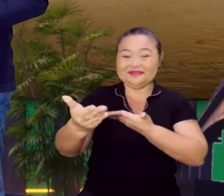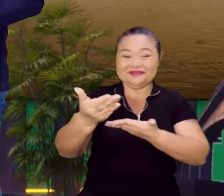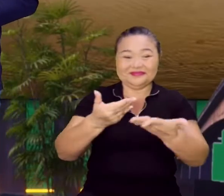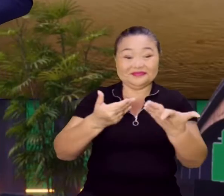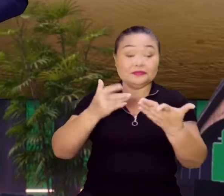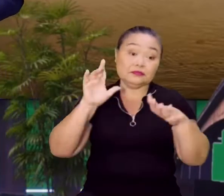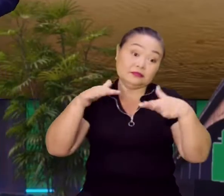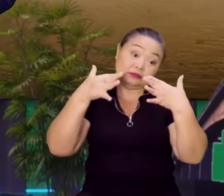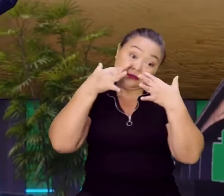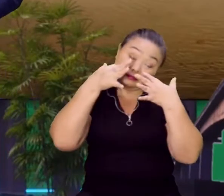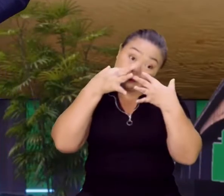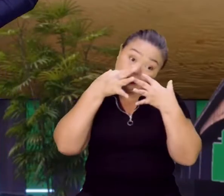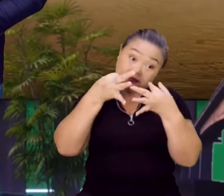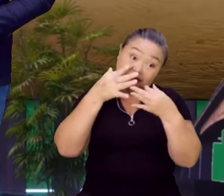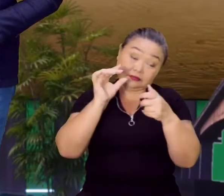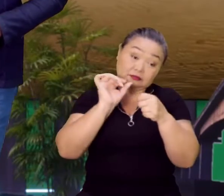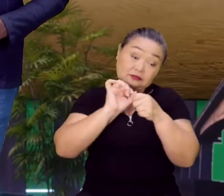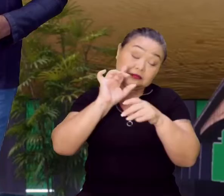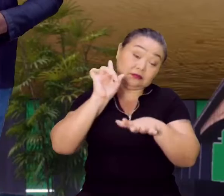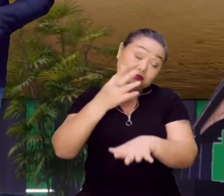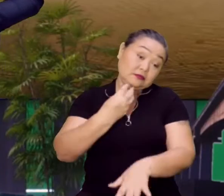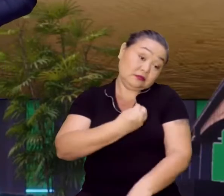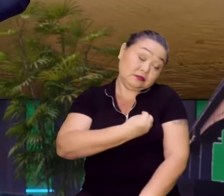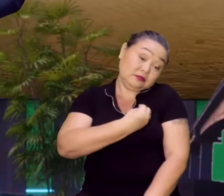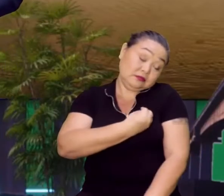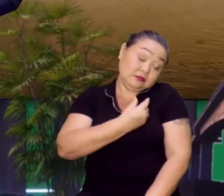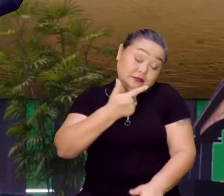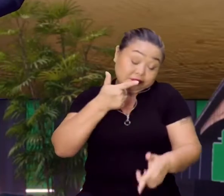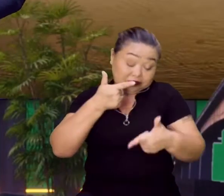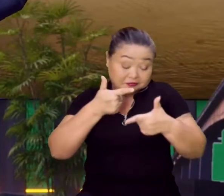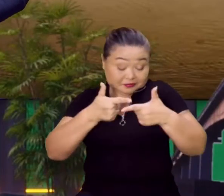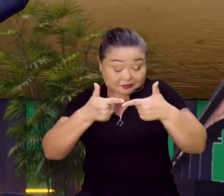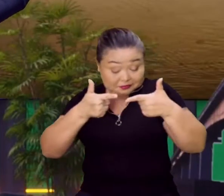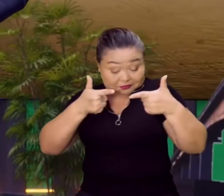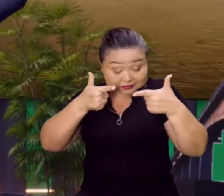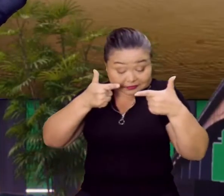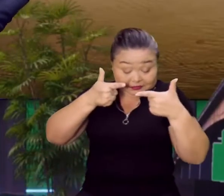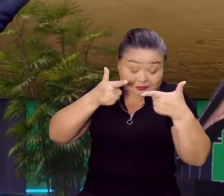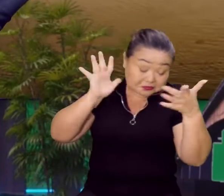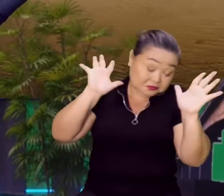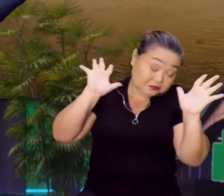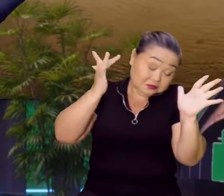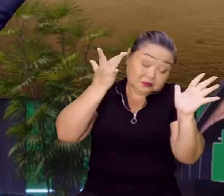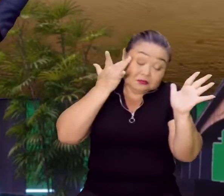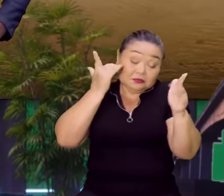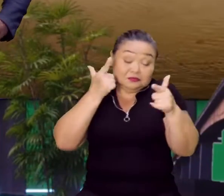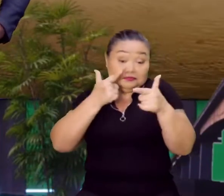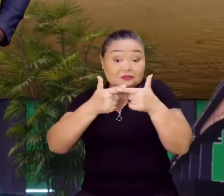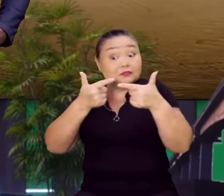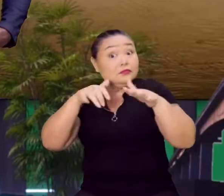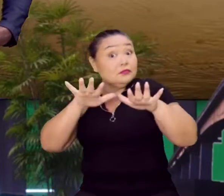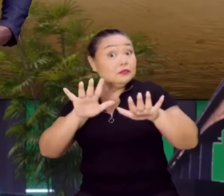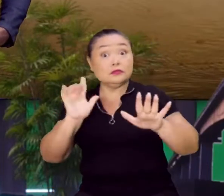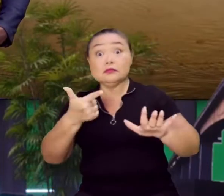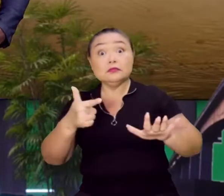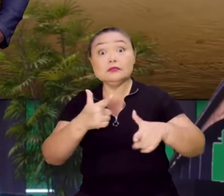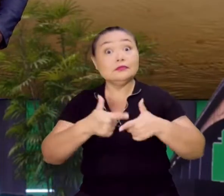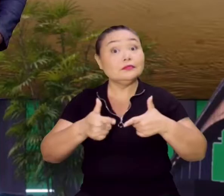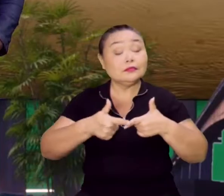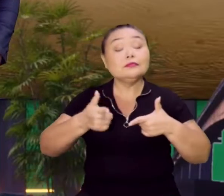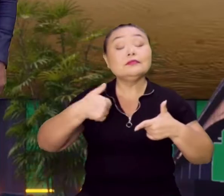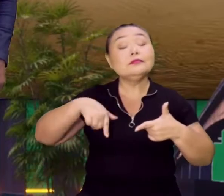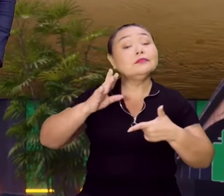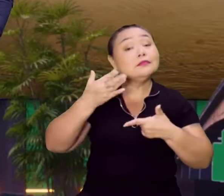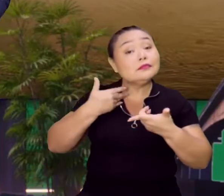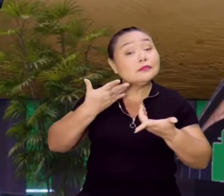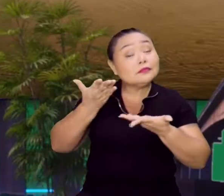E, obviamente, a gente sabe que a vida, né, tem seus percalços, por algum probleminha a mais você tá aí, mas não tem problema, nós estamos aqui